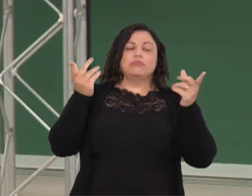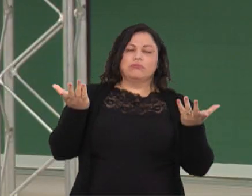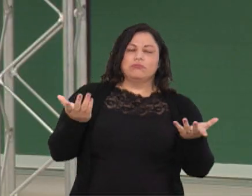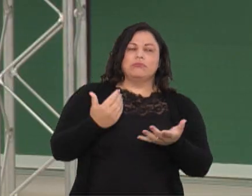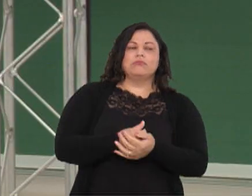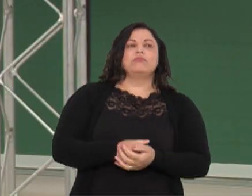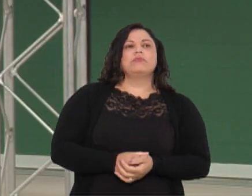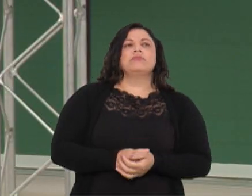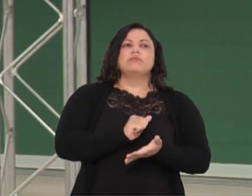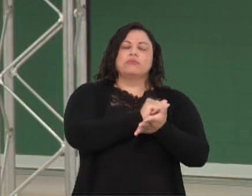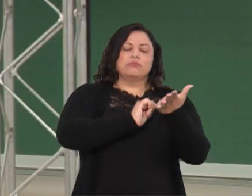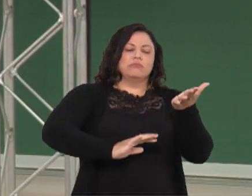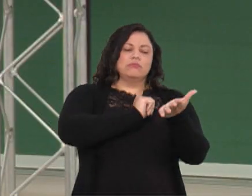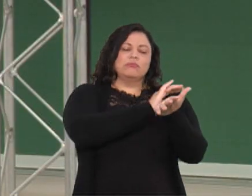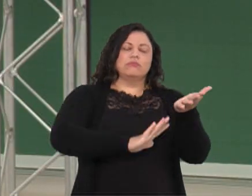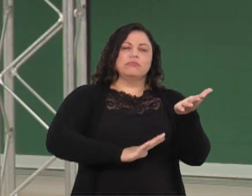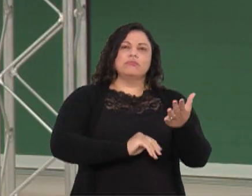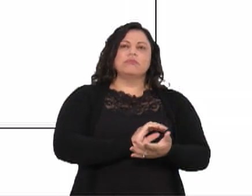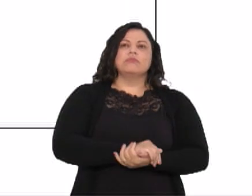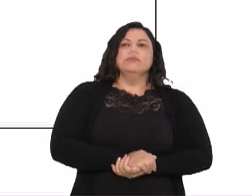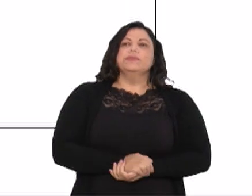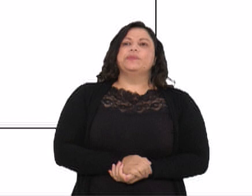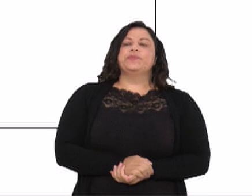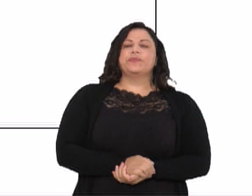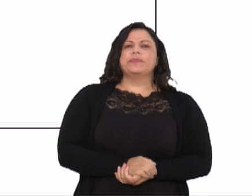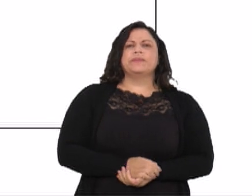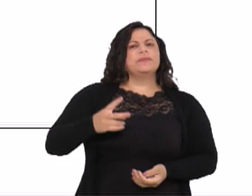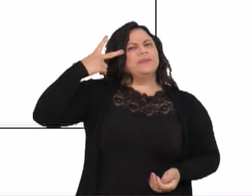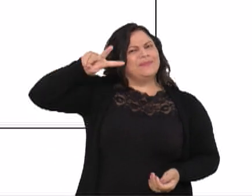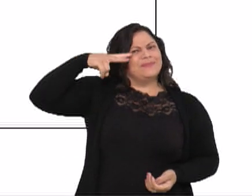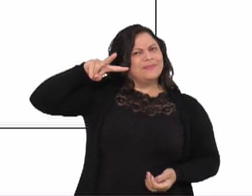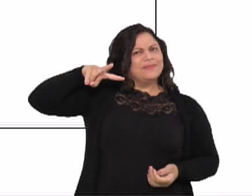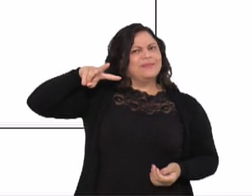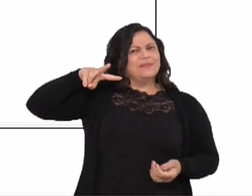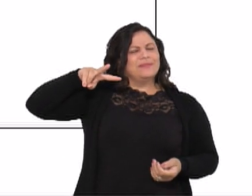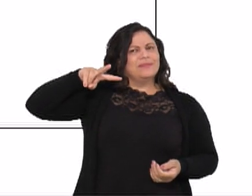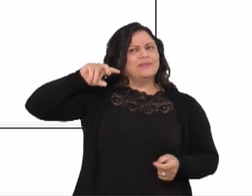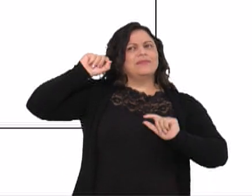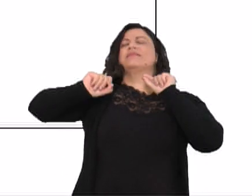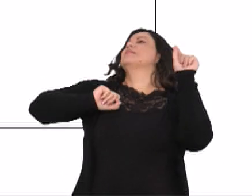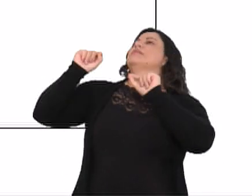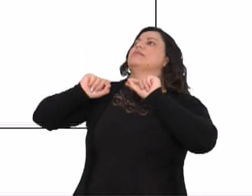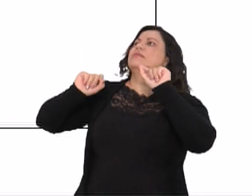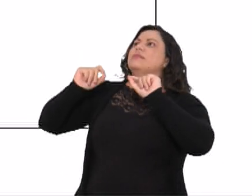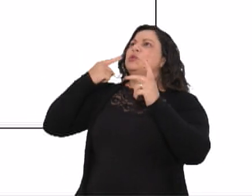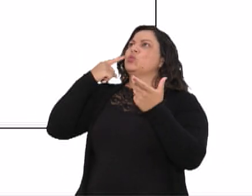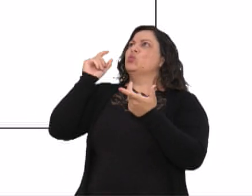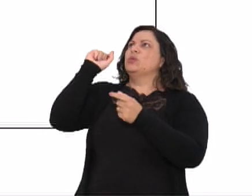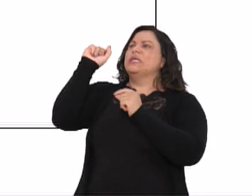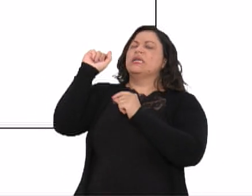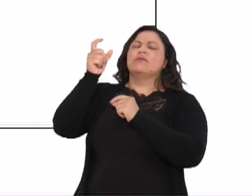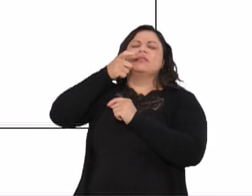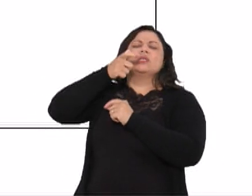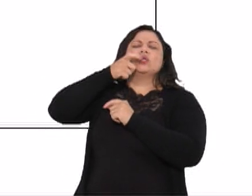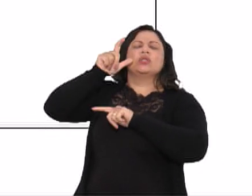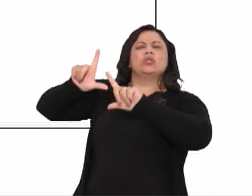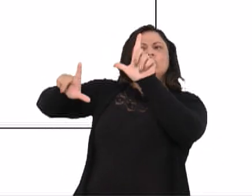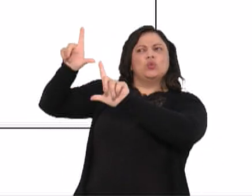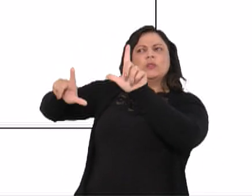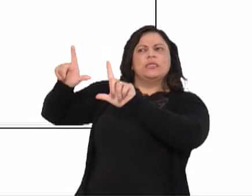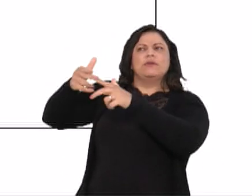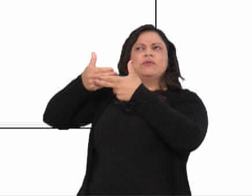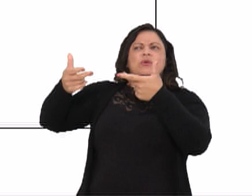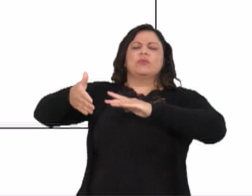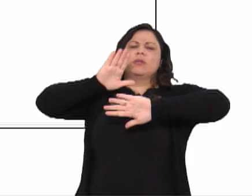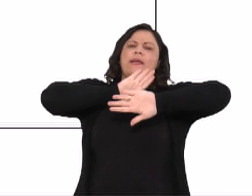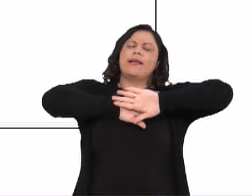Vamos ao exercício. Você lembra de alguma propaganda que lhe parece muito ideológica e que não parece nada